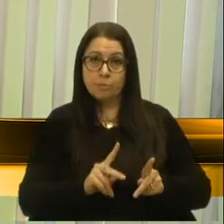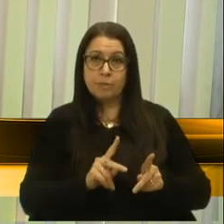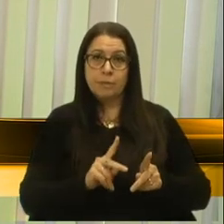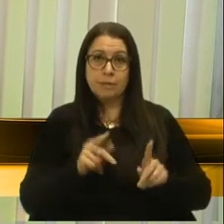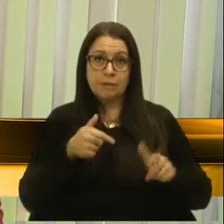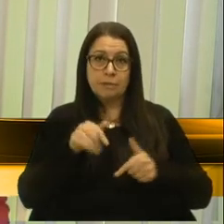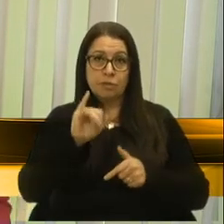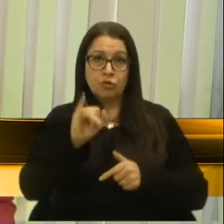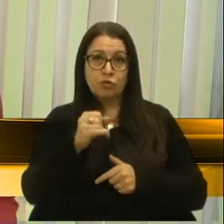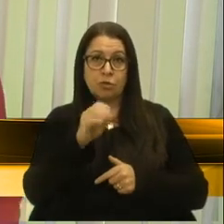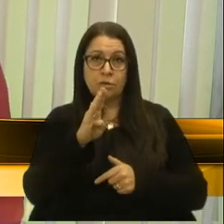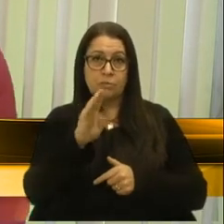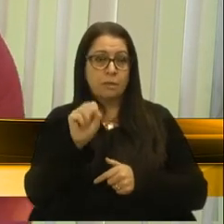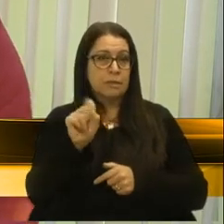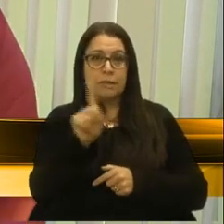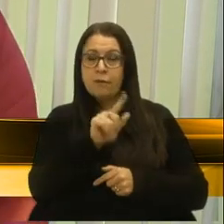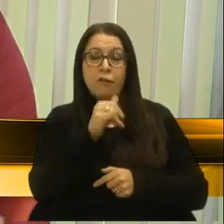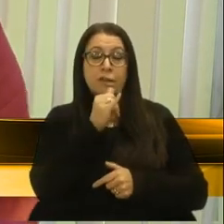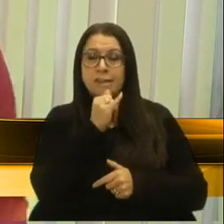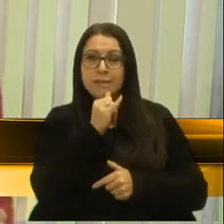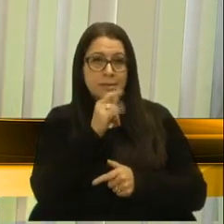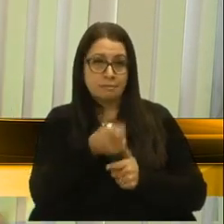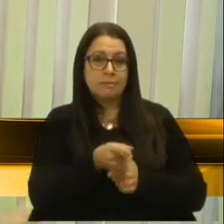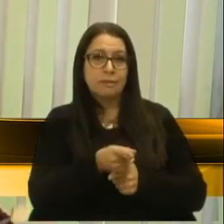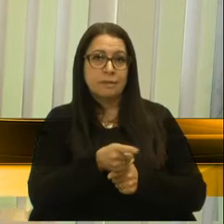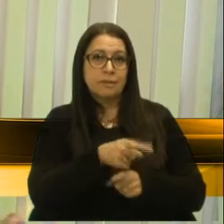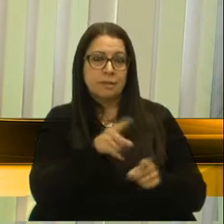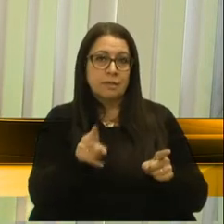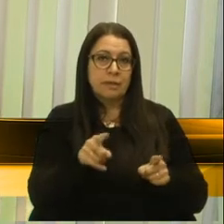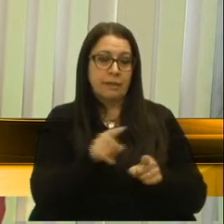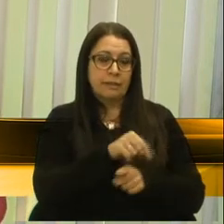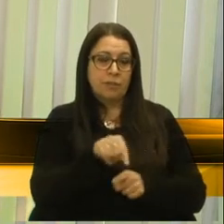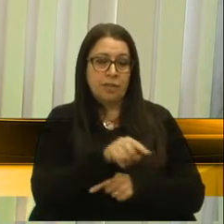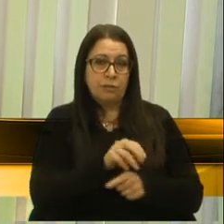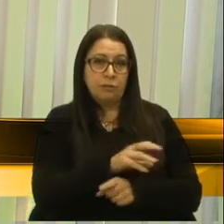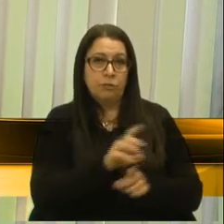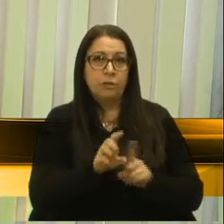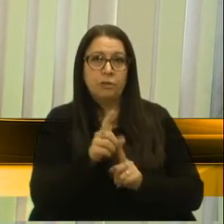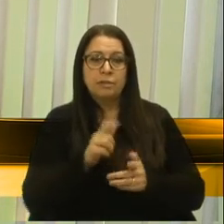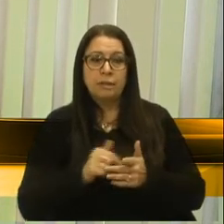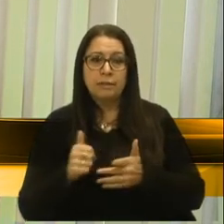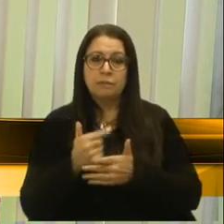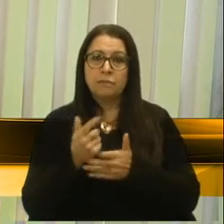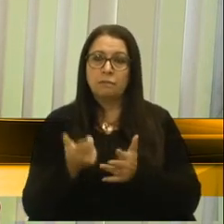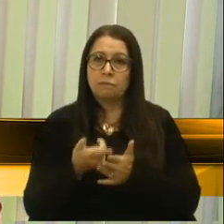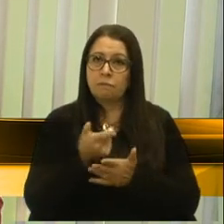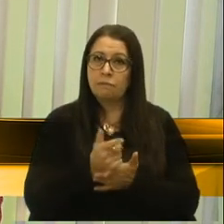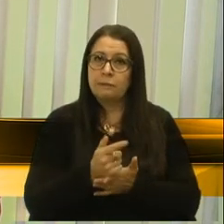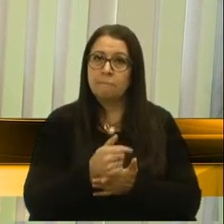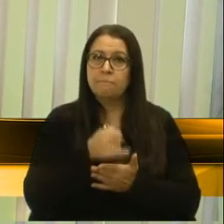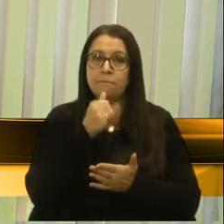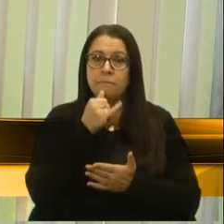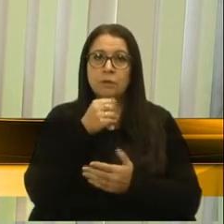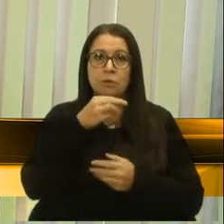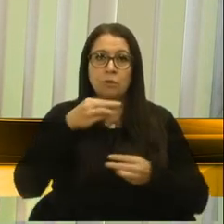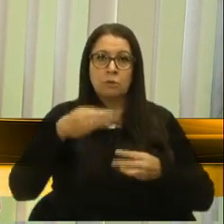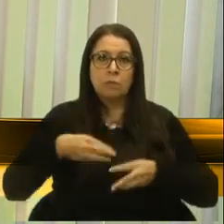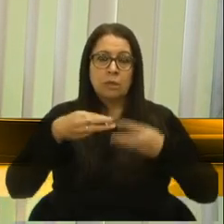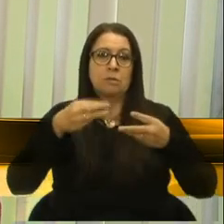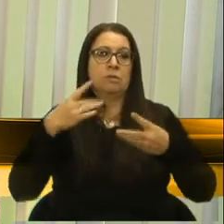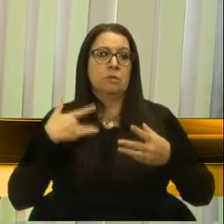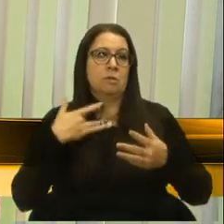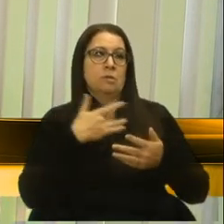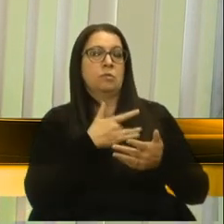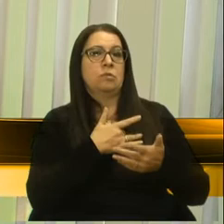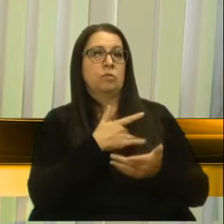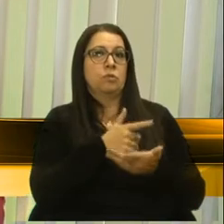trabalham na JBS que não foram testadas e que apresentaram sintomas leves. Bom, sintomas leves não é testado pelo Ministério da Saúde, mas a gente